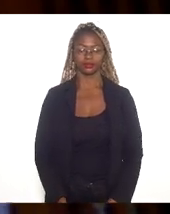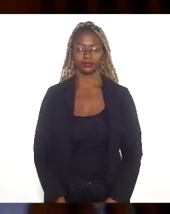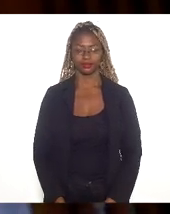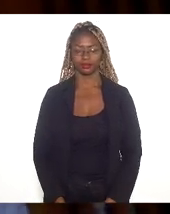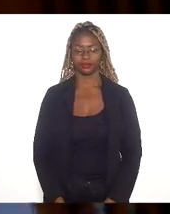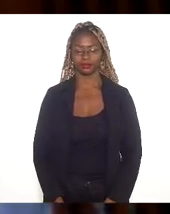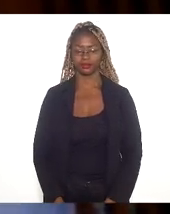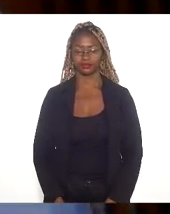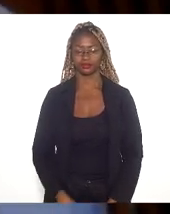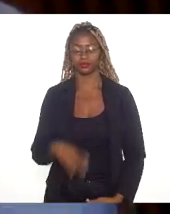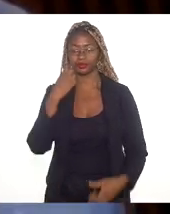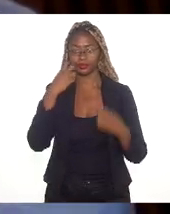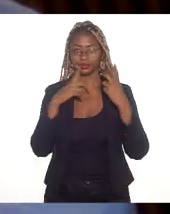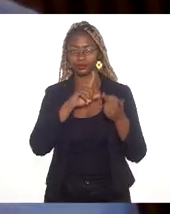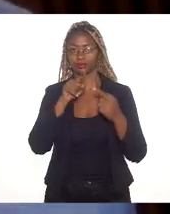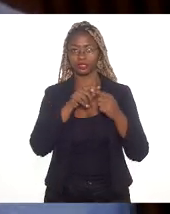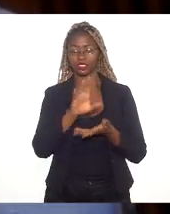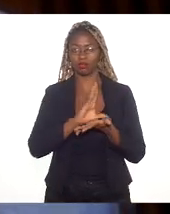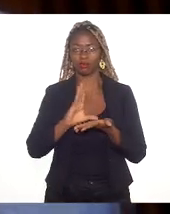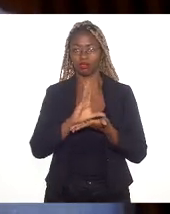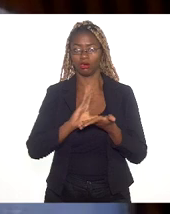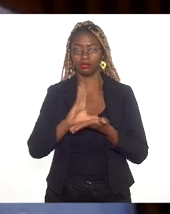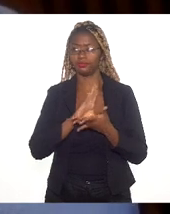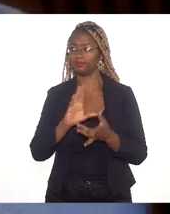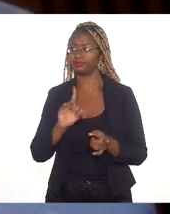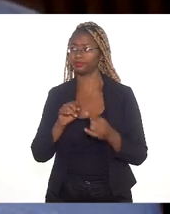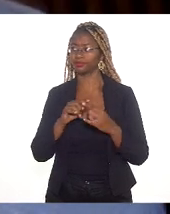E parecer pela constitucionalidade com emenda.